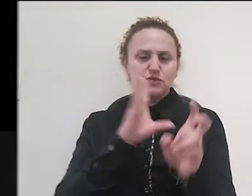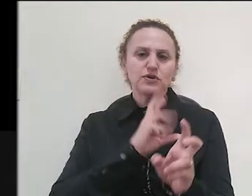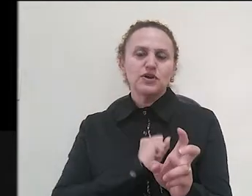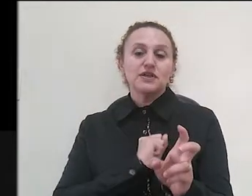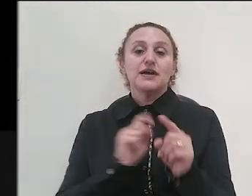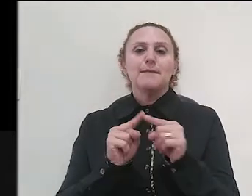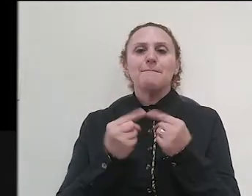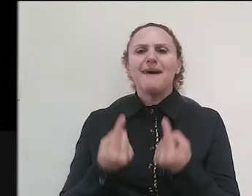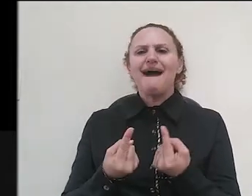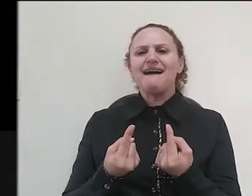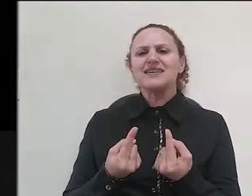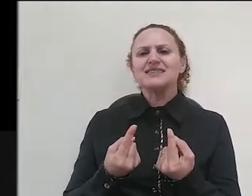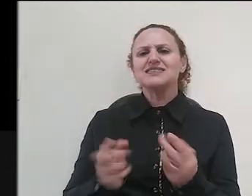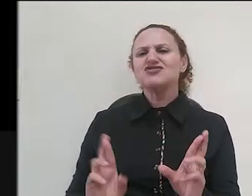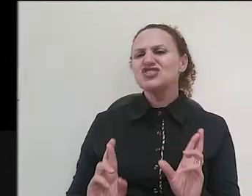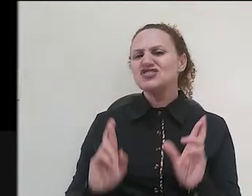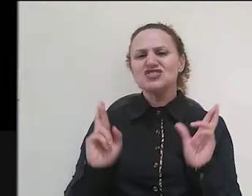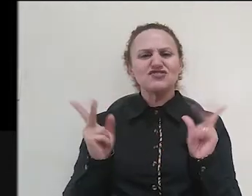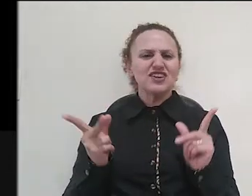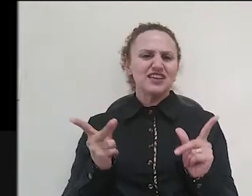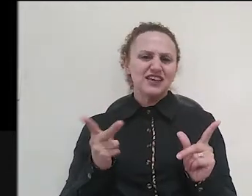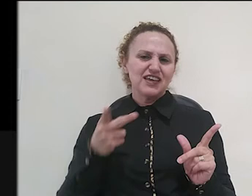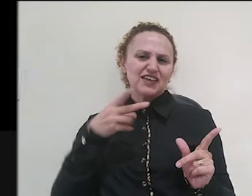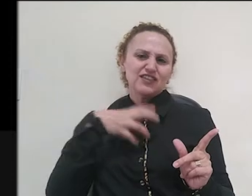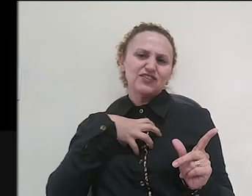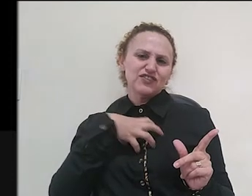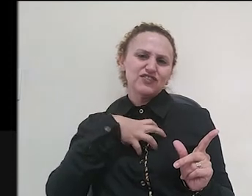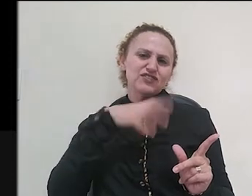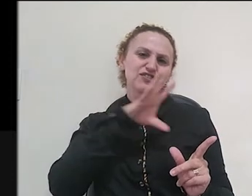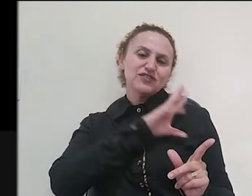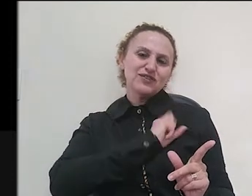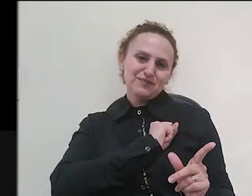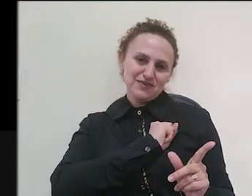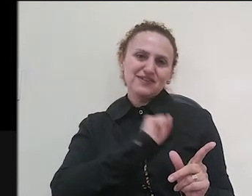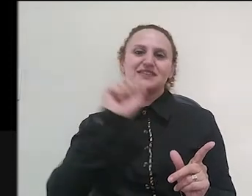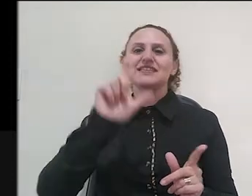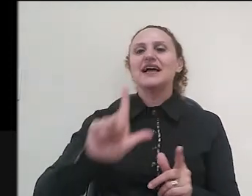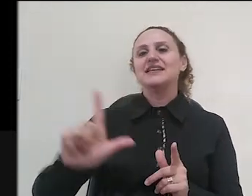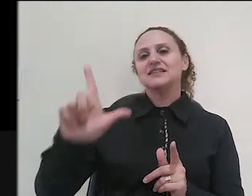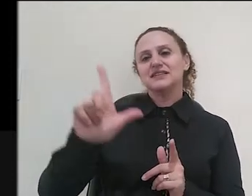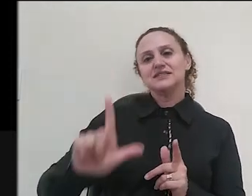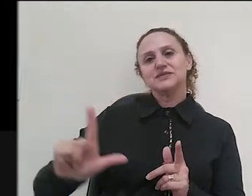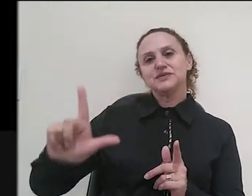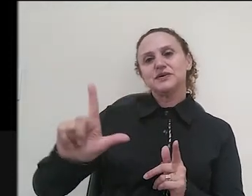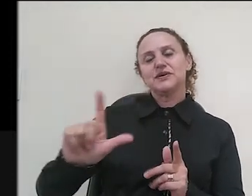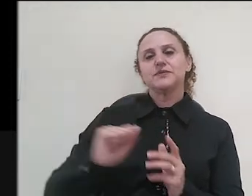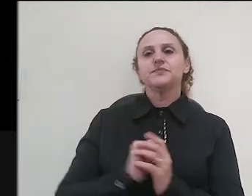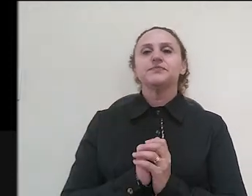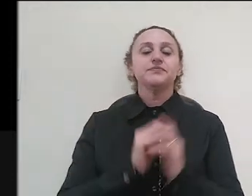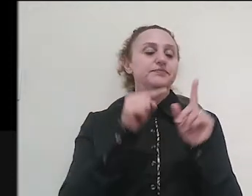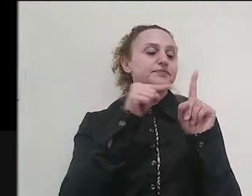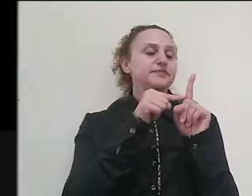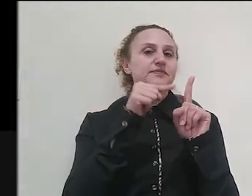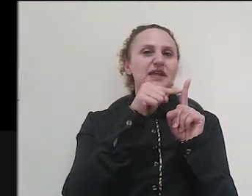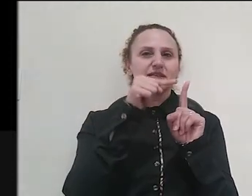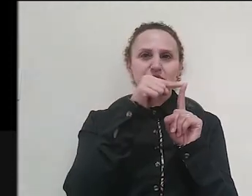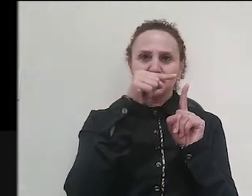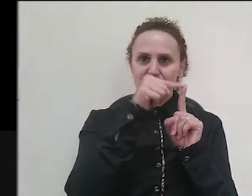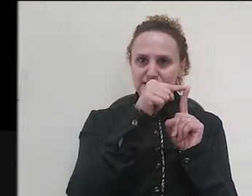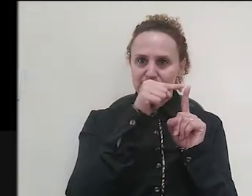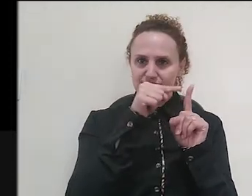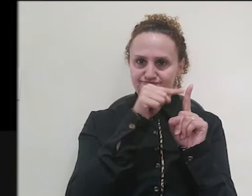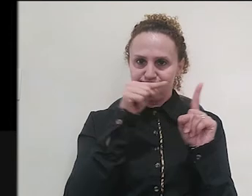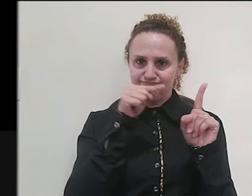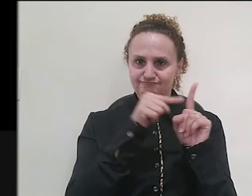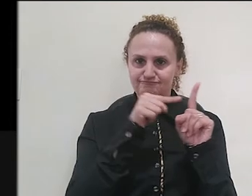outro sentido, né, para o amor na literatura. Então, as modalidades literárias e as